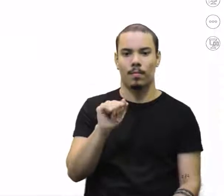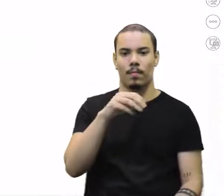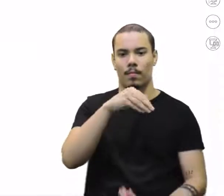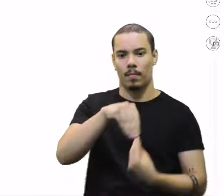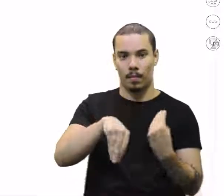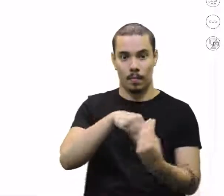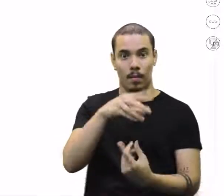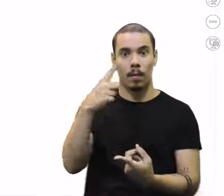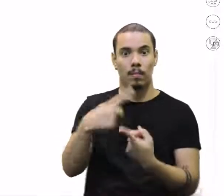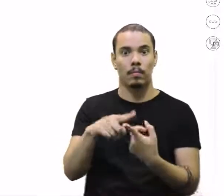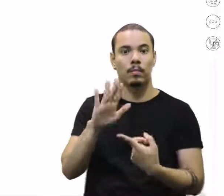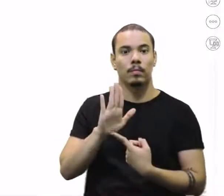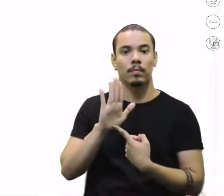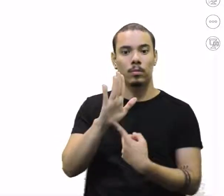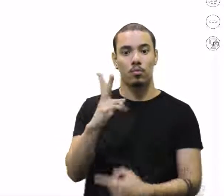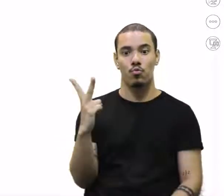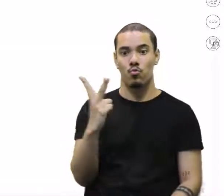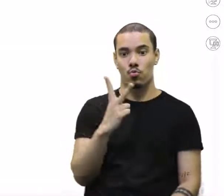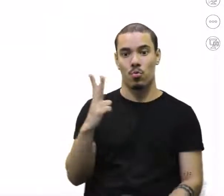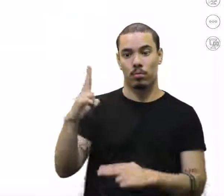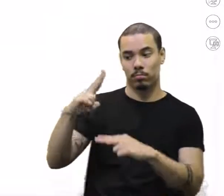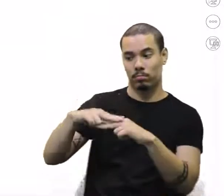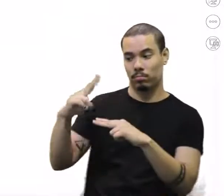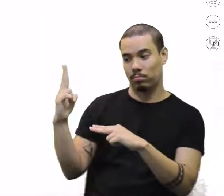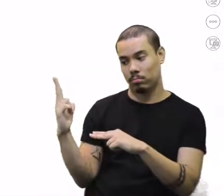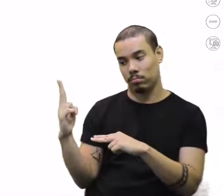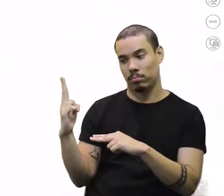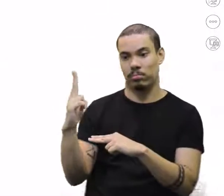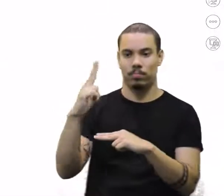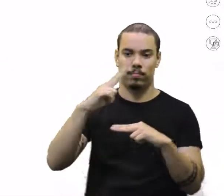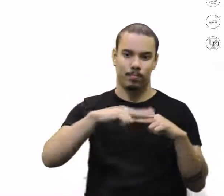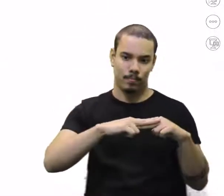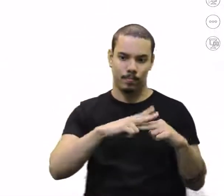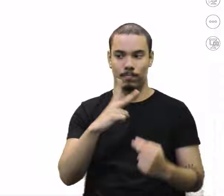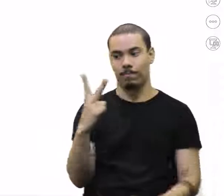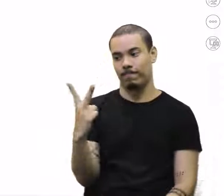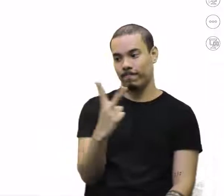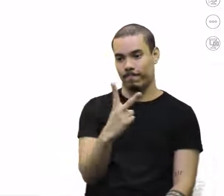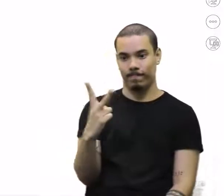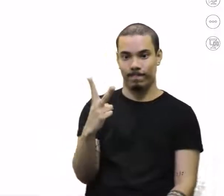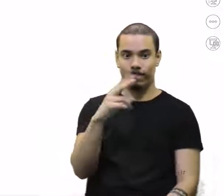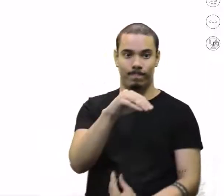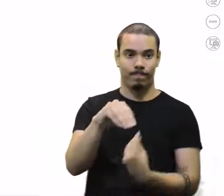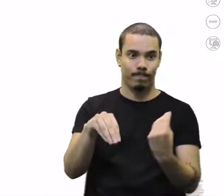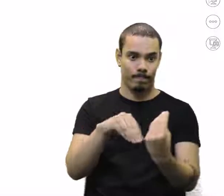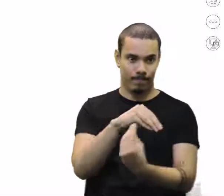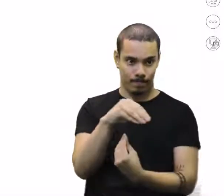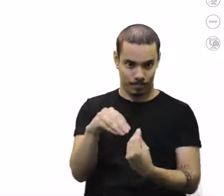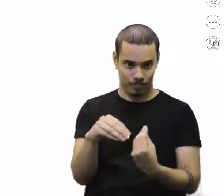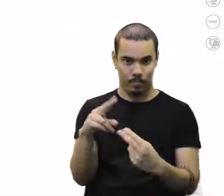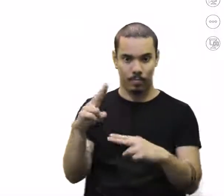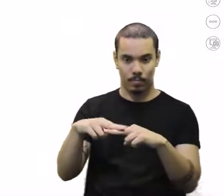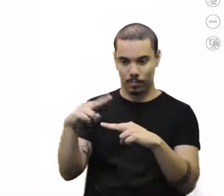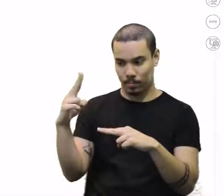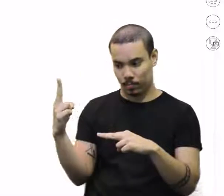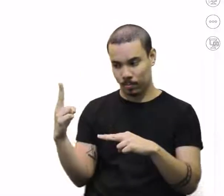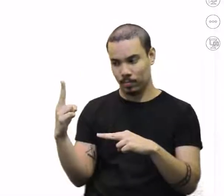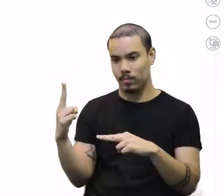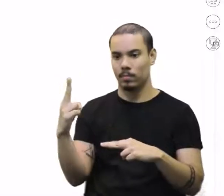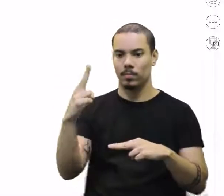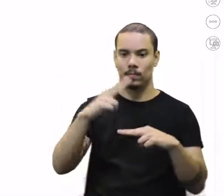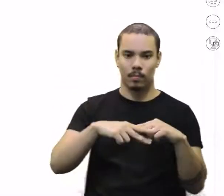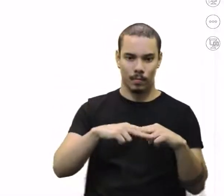porque ela apresenta as duas configurações de fechamento, tanto cadeia fechada, no caso aromática,